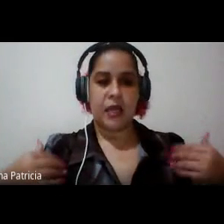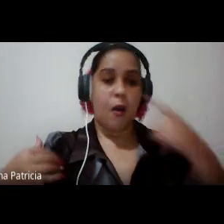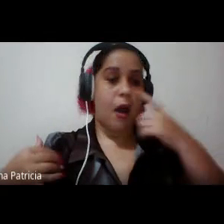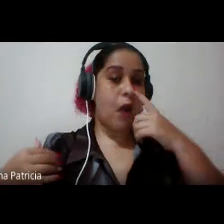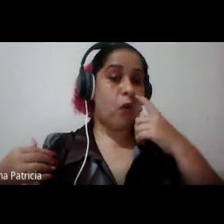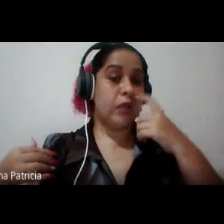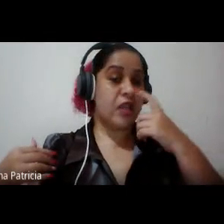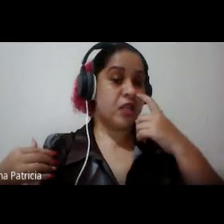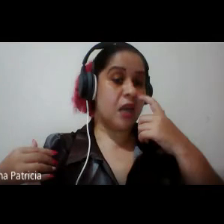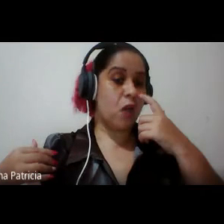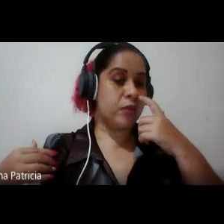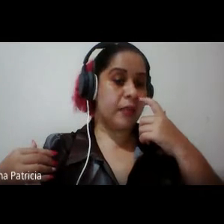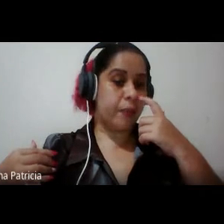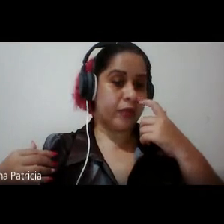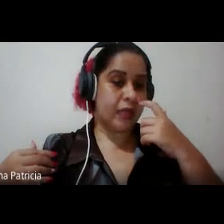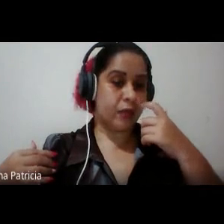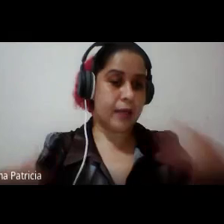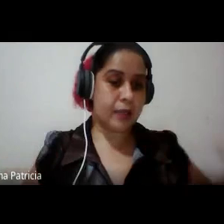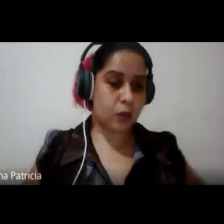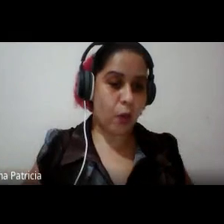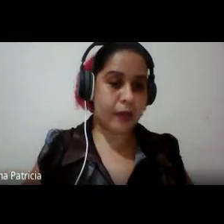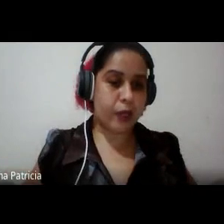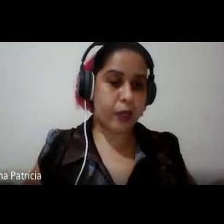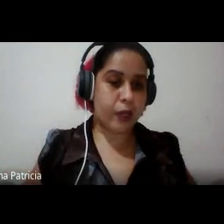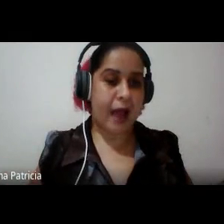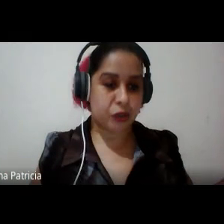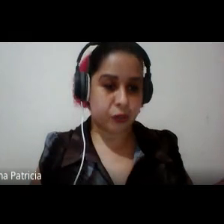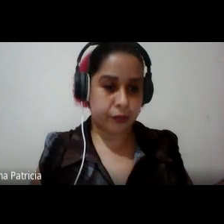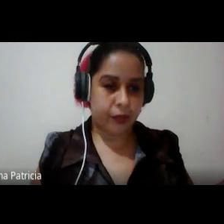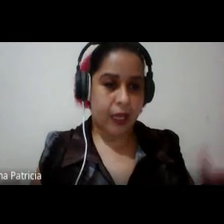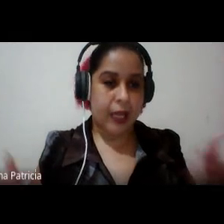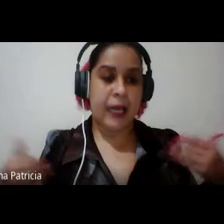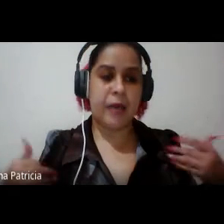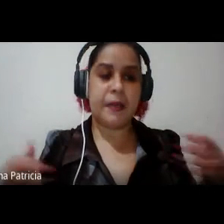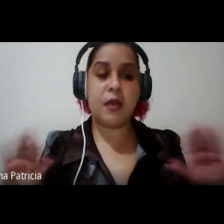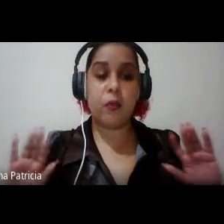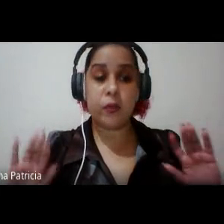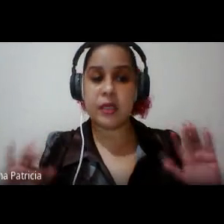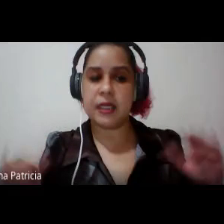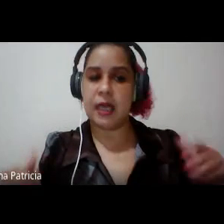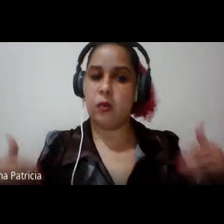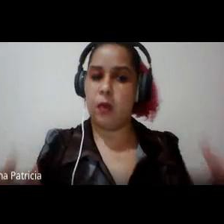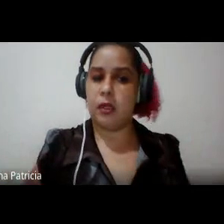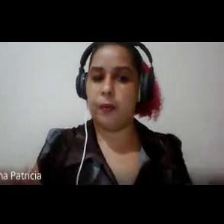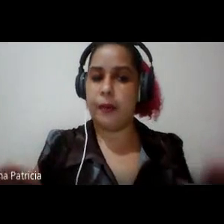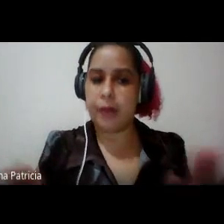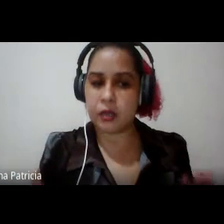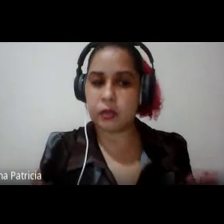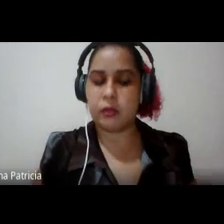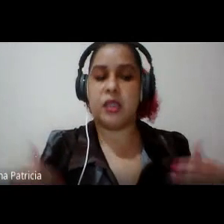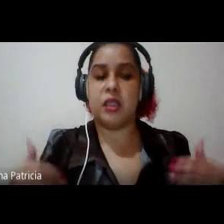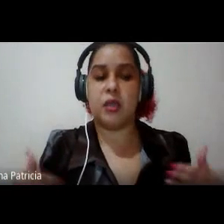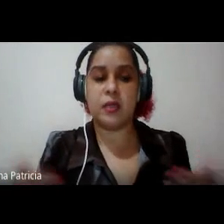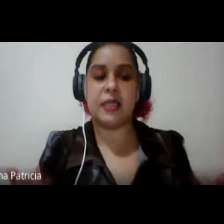tórax. Onde a gente não usa ponto de articulação? Do quadril para baixo. Libras não usa sinal do quadril para